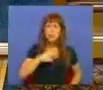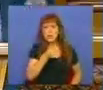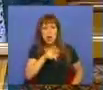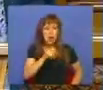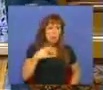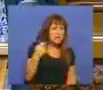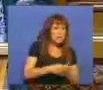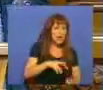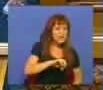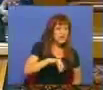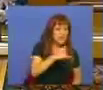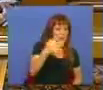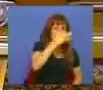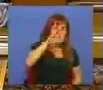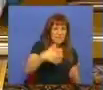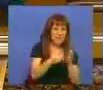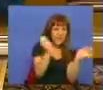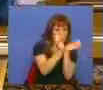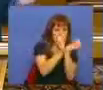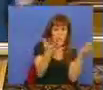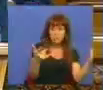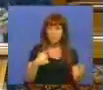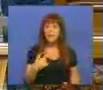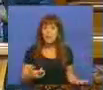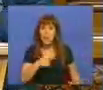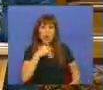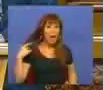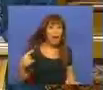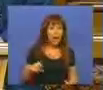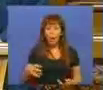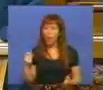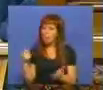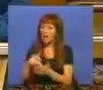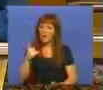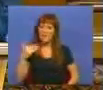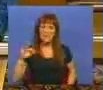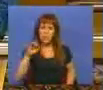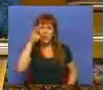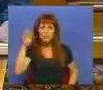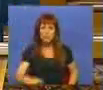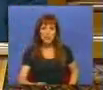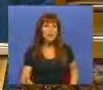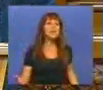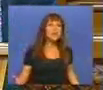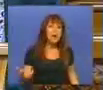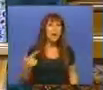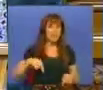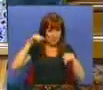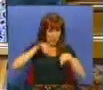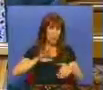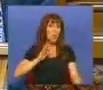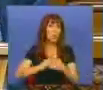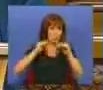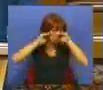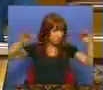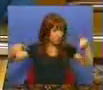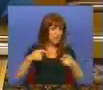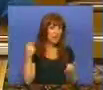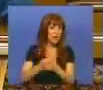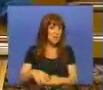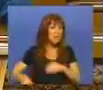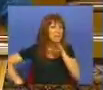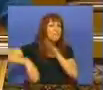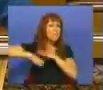por pagar 32% para a Segurança Social, o que era raro, ou pagar 24%. Mas neste último escalão pagava